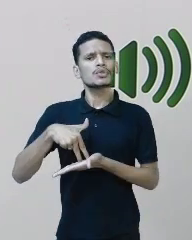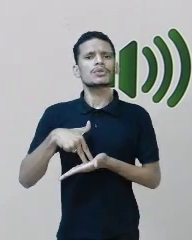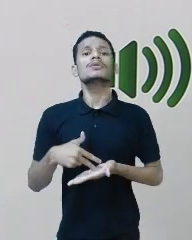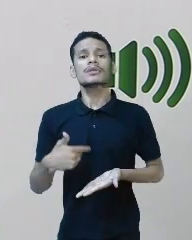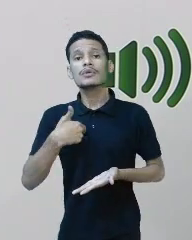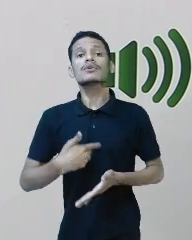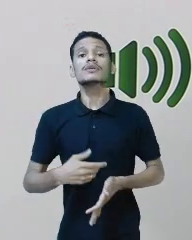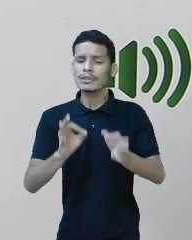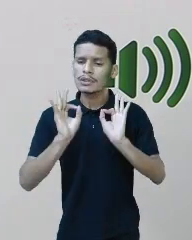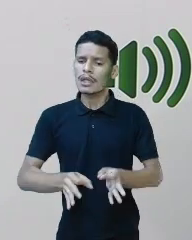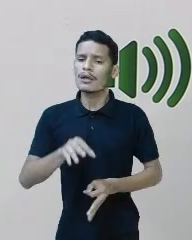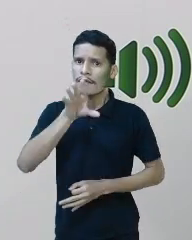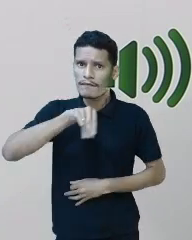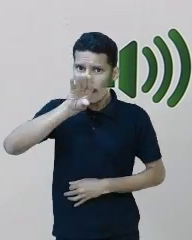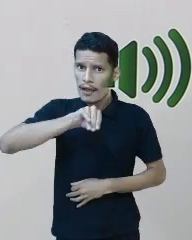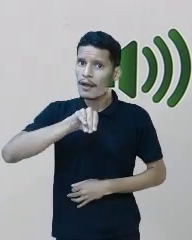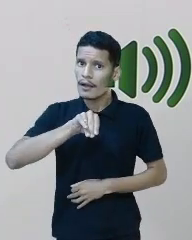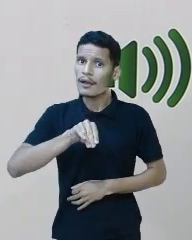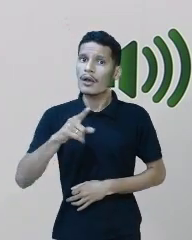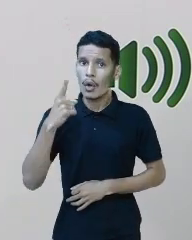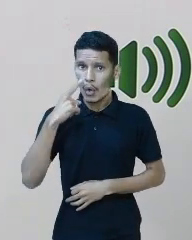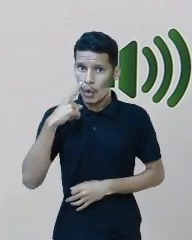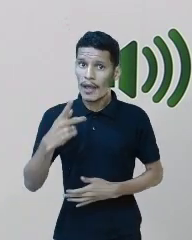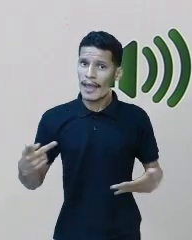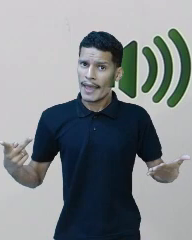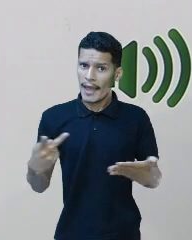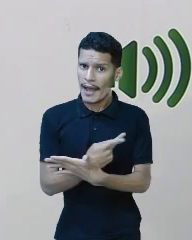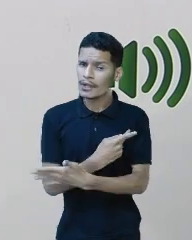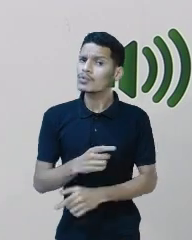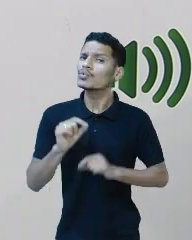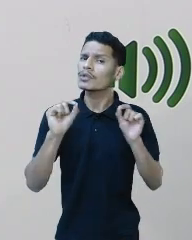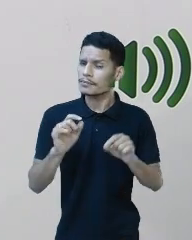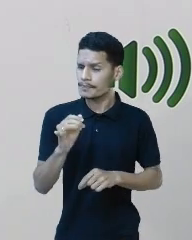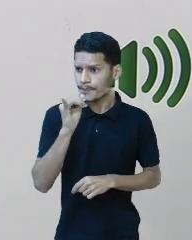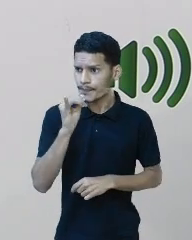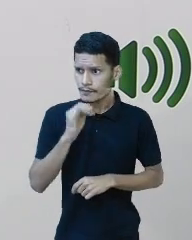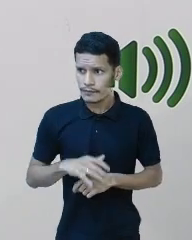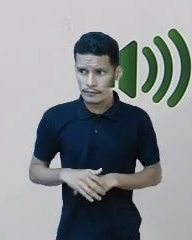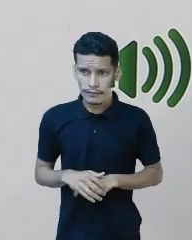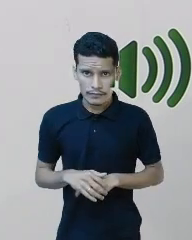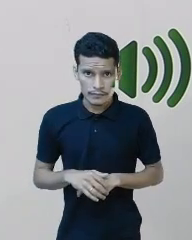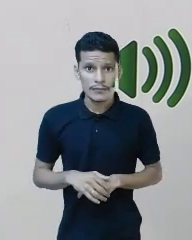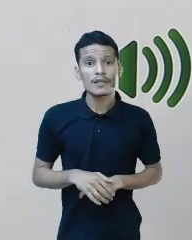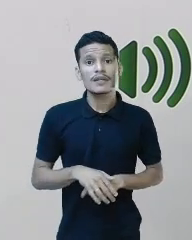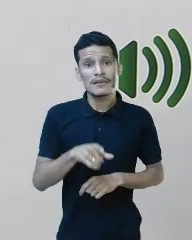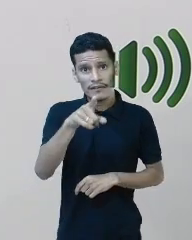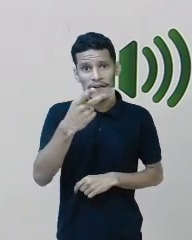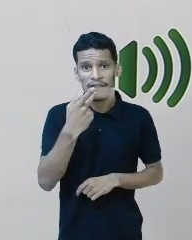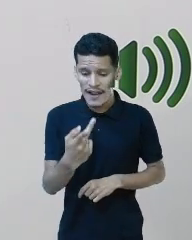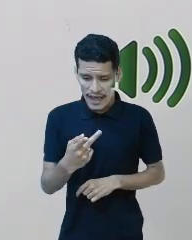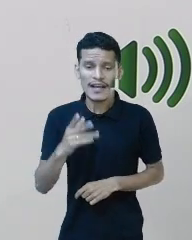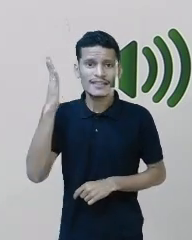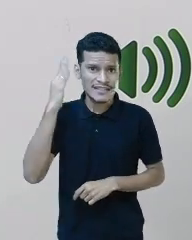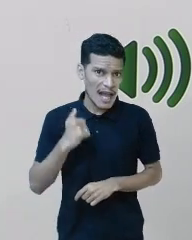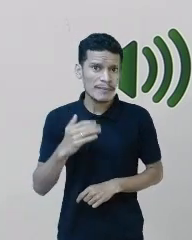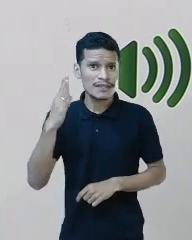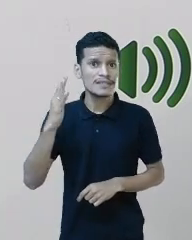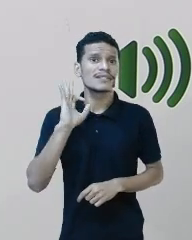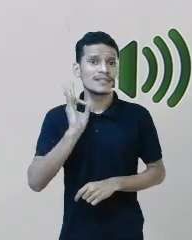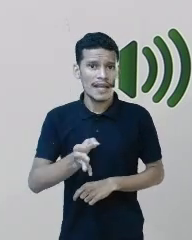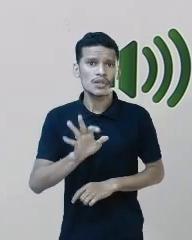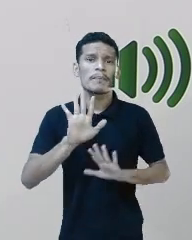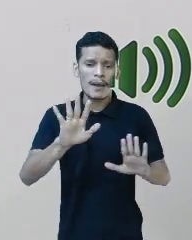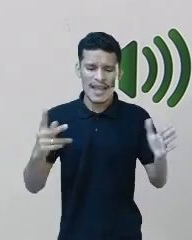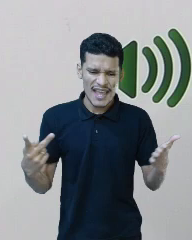corretamente. Errado, e não é legal você falar errado sabendo a forma correta. Mas vamos ver o